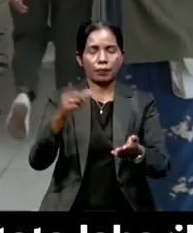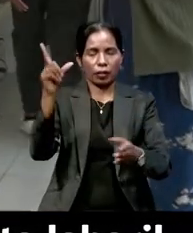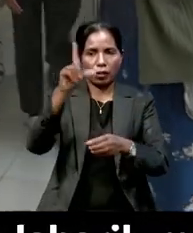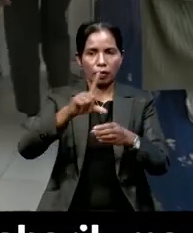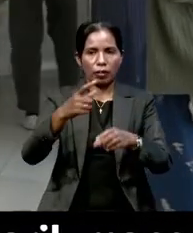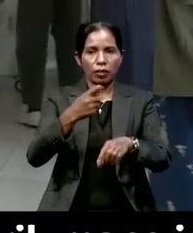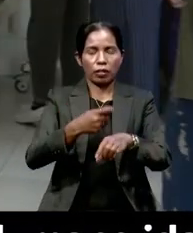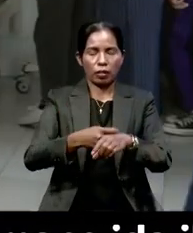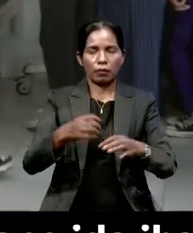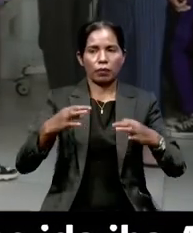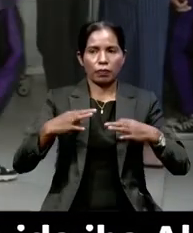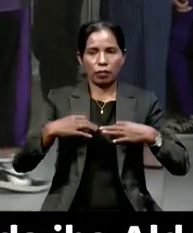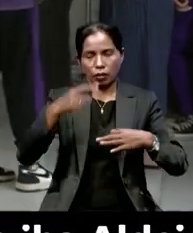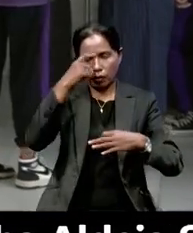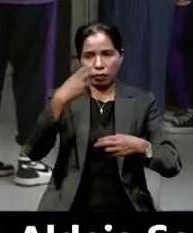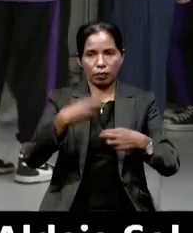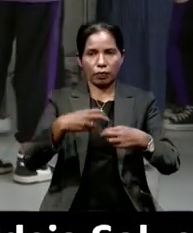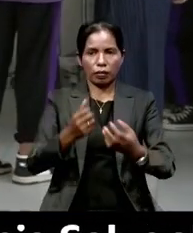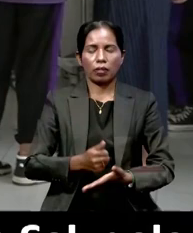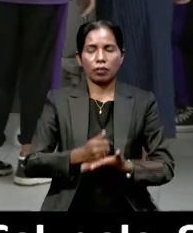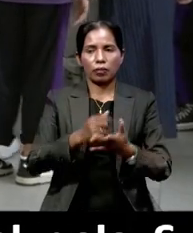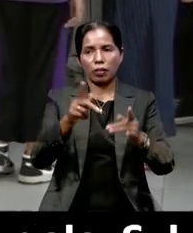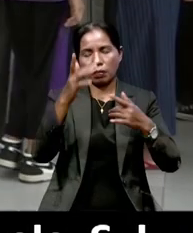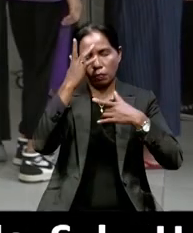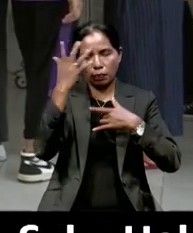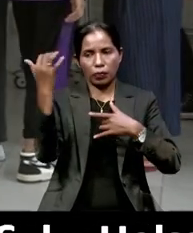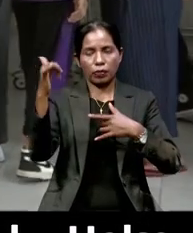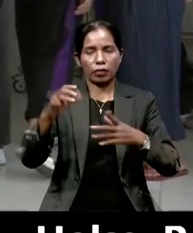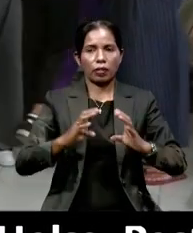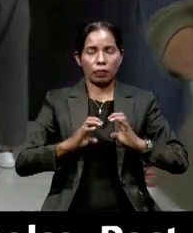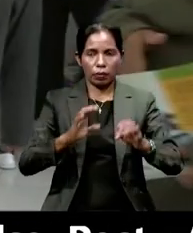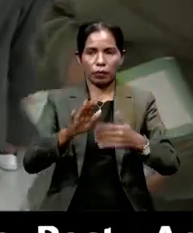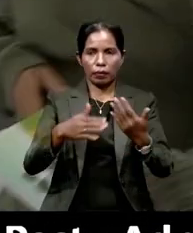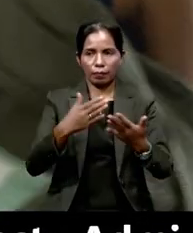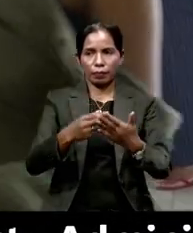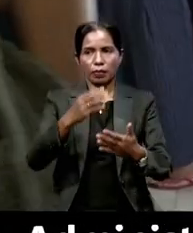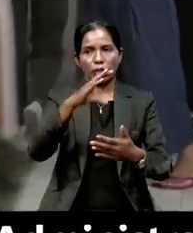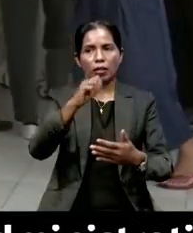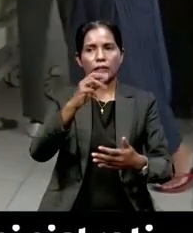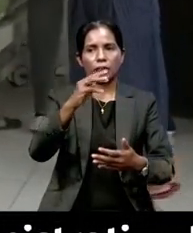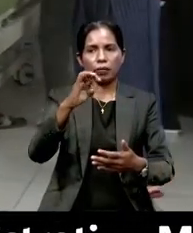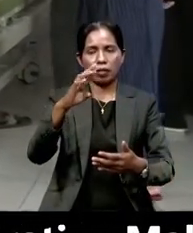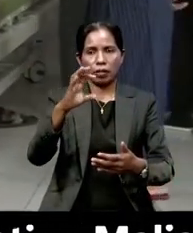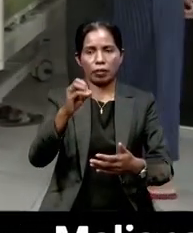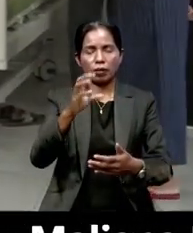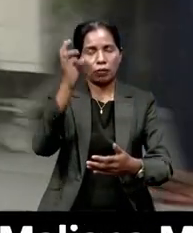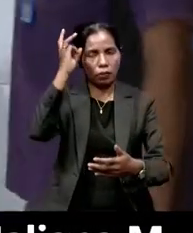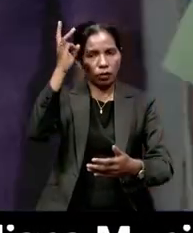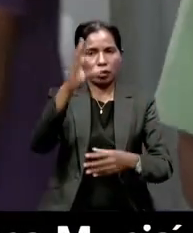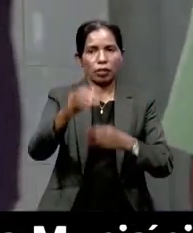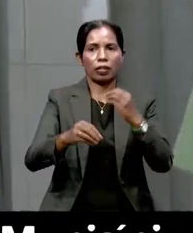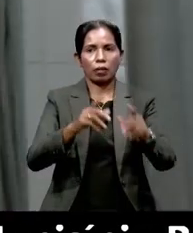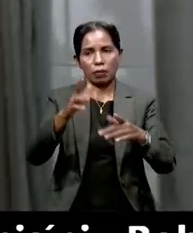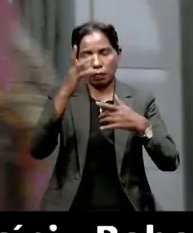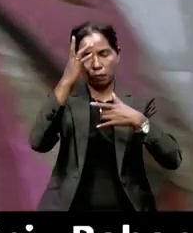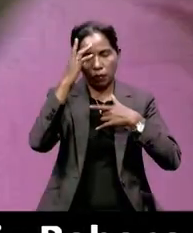tempo feriado, também dificulta atendimento para paciente emergência sira. Casimiro preocupado também bem ira e a paciente